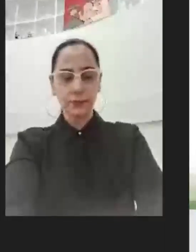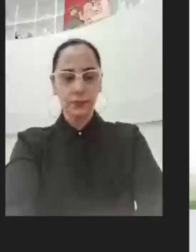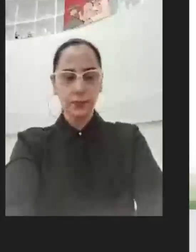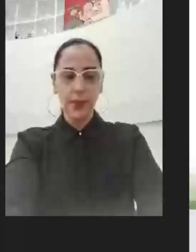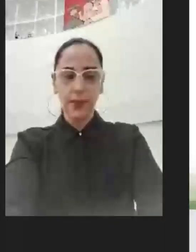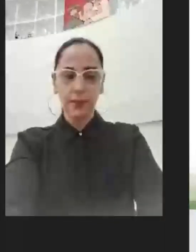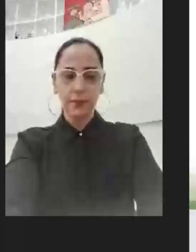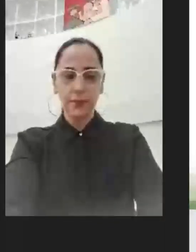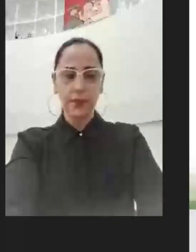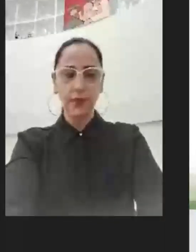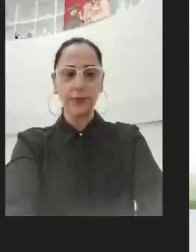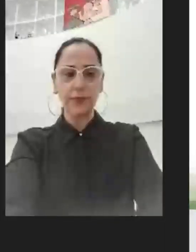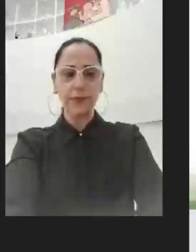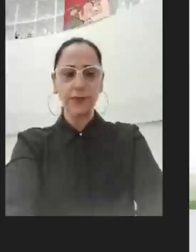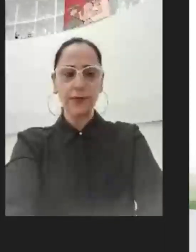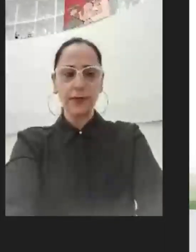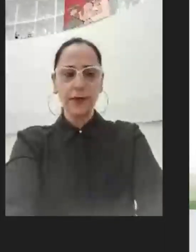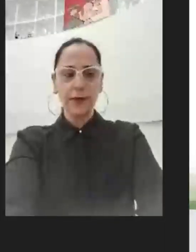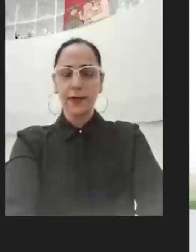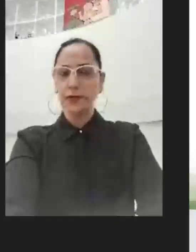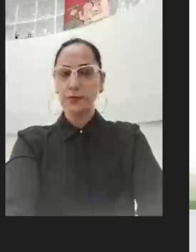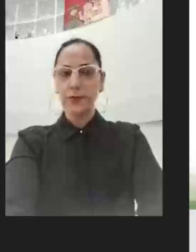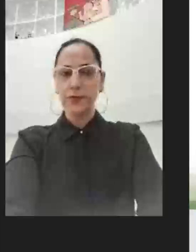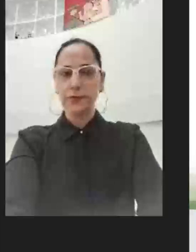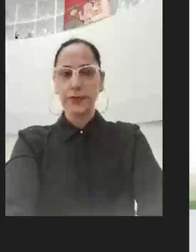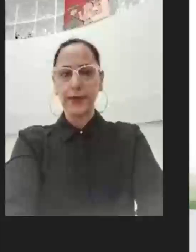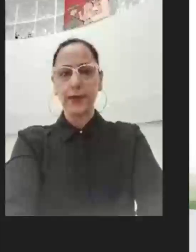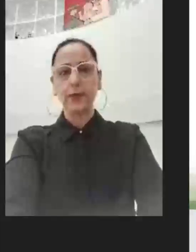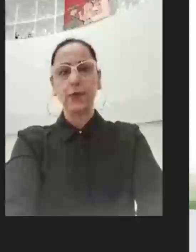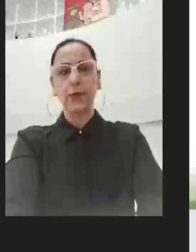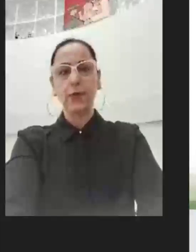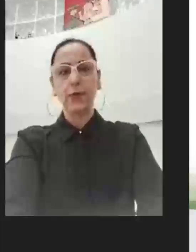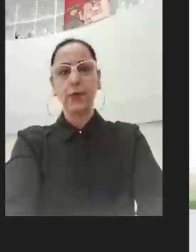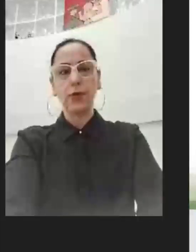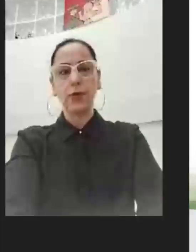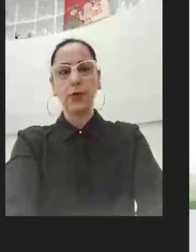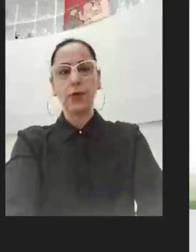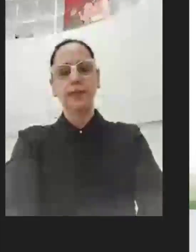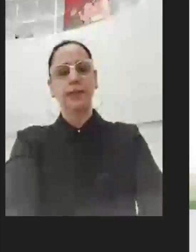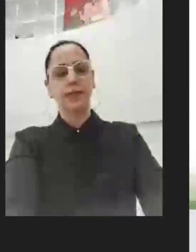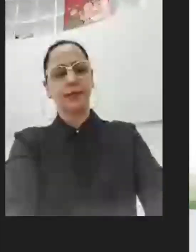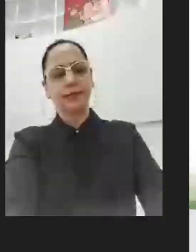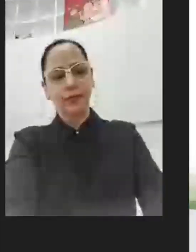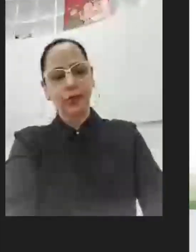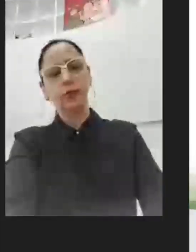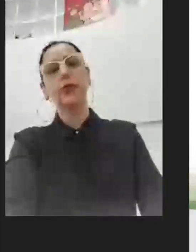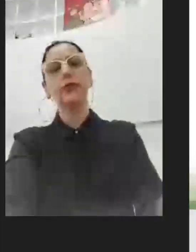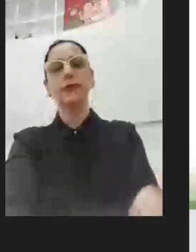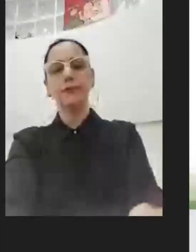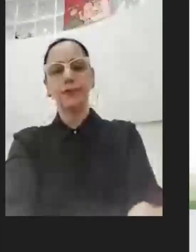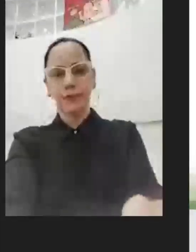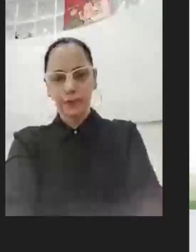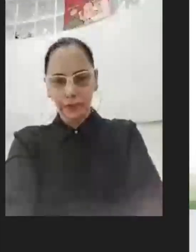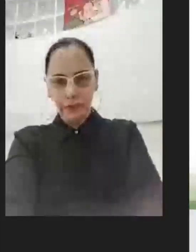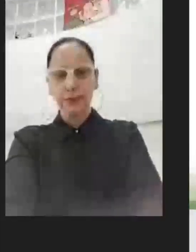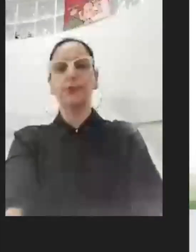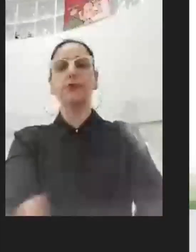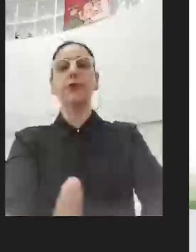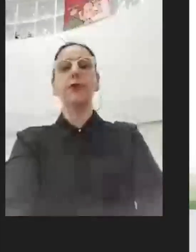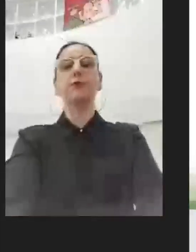de gestante aqui em Florianópolis e a gente pergunta, né, qual é a diferença da